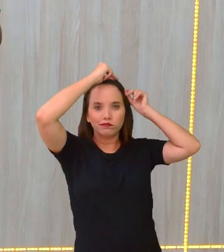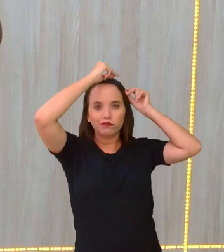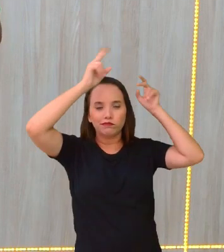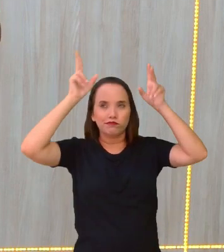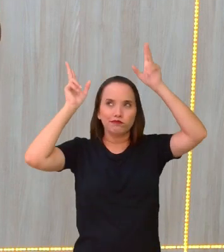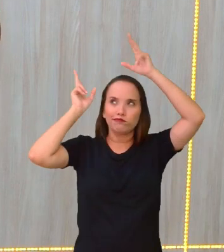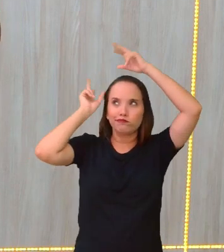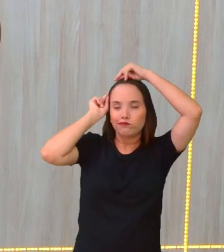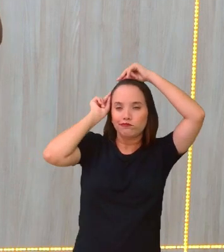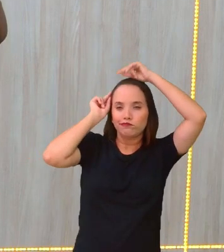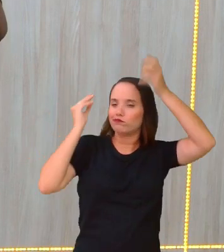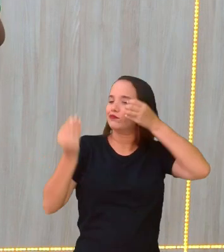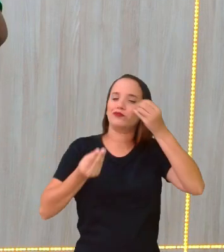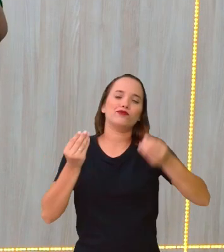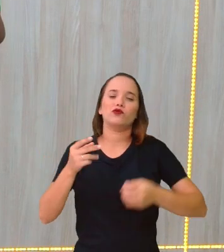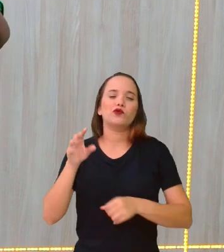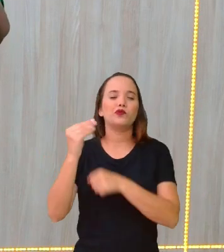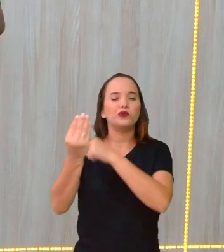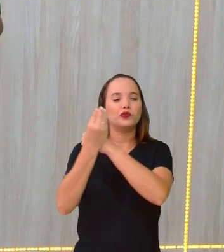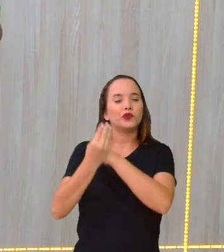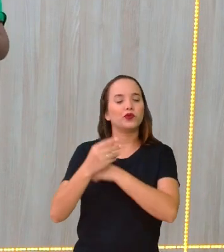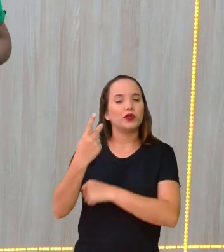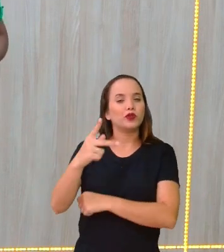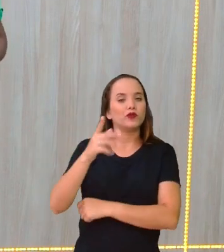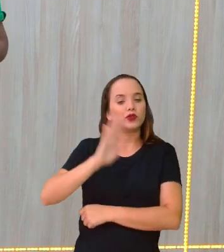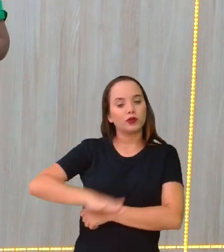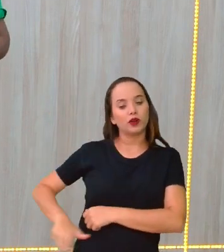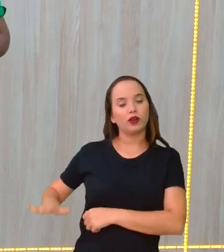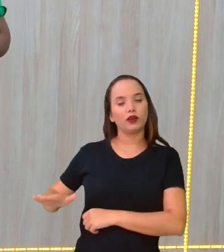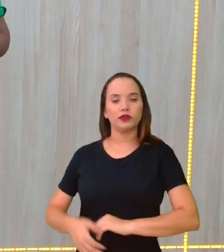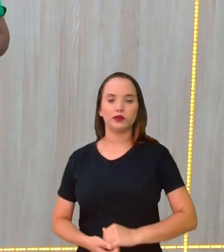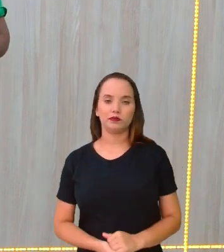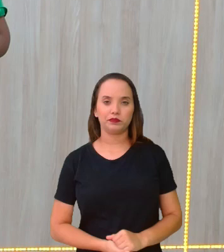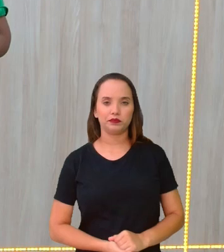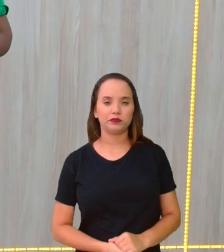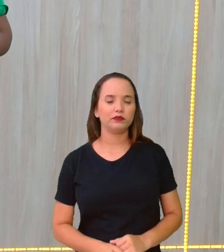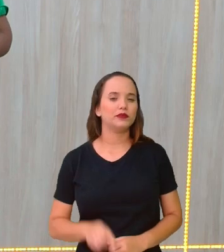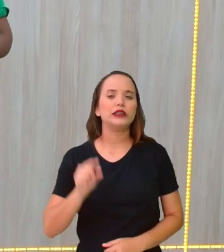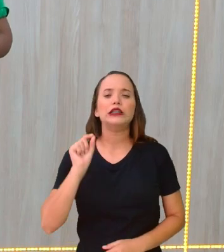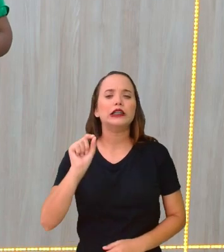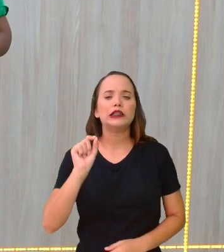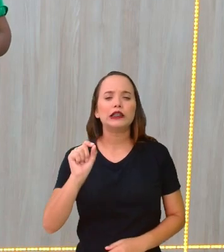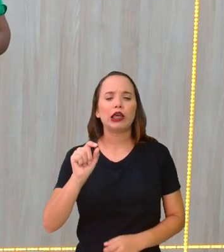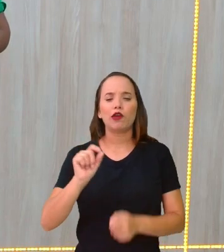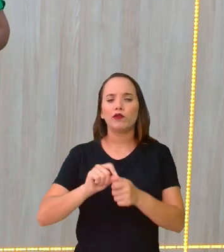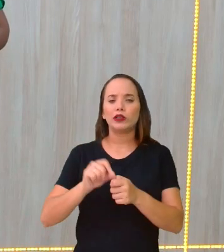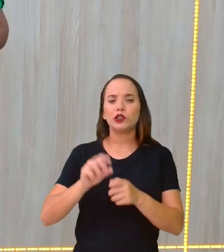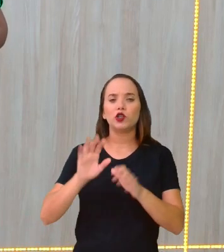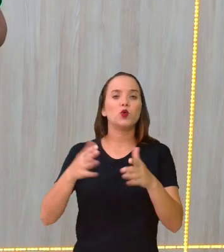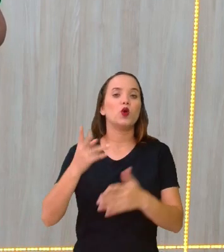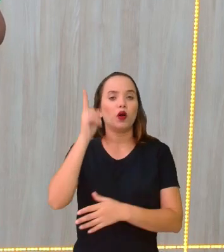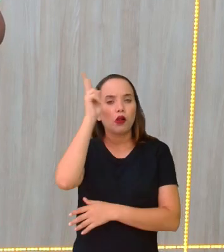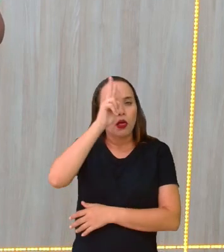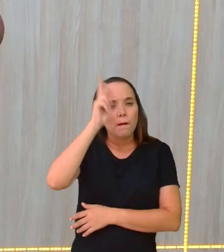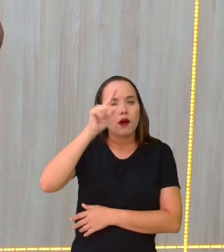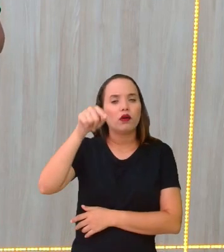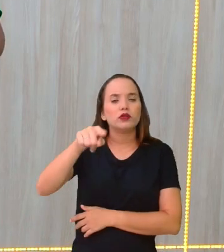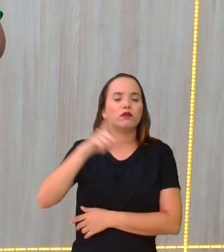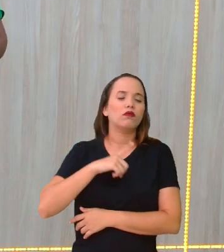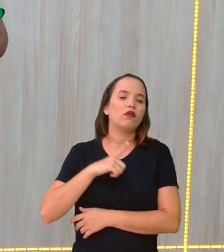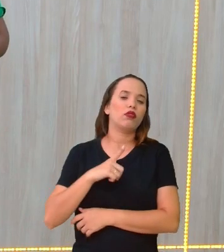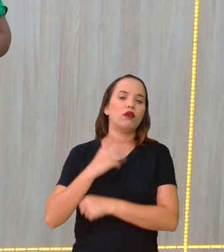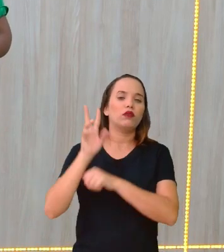Como era o cuidar do cabelo quando você era criança? Quem fazia isso? Que lembranças você tem